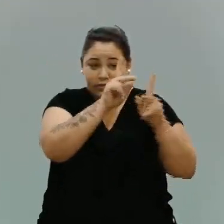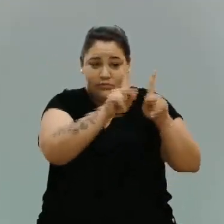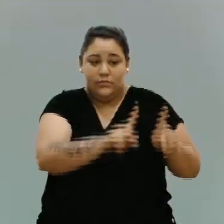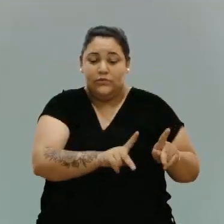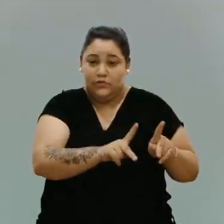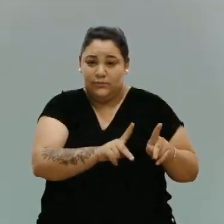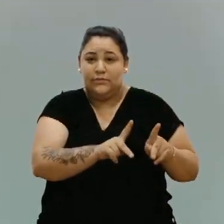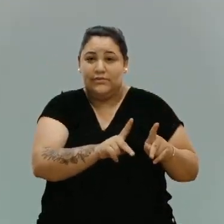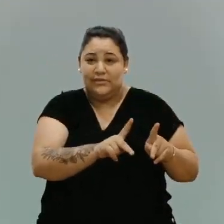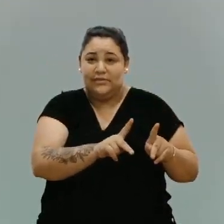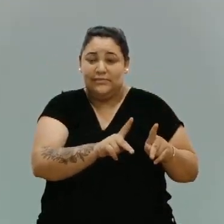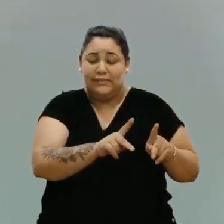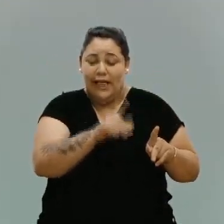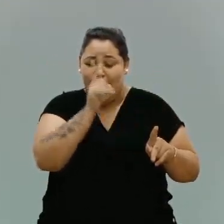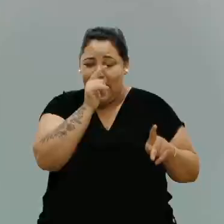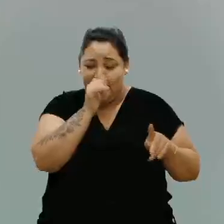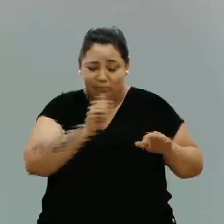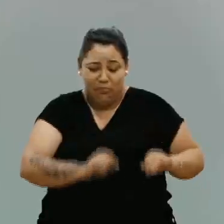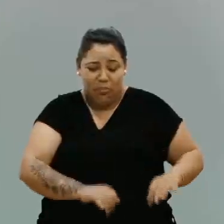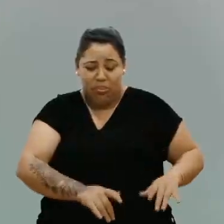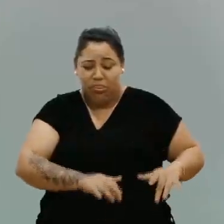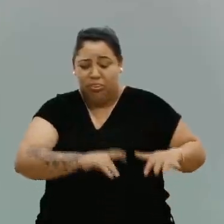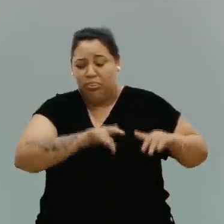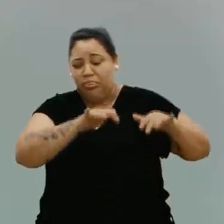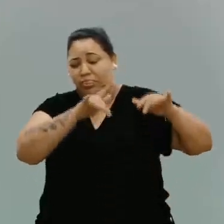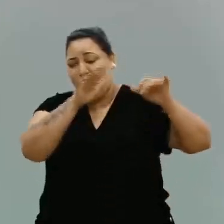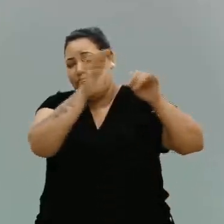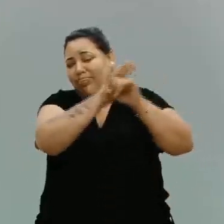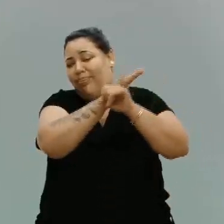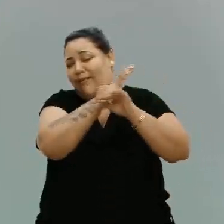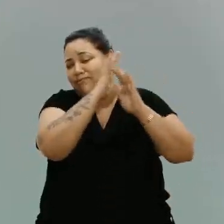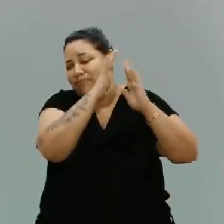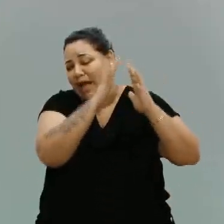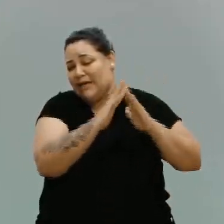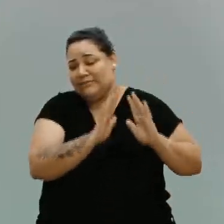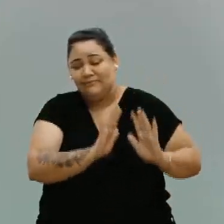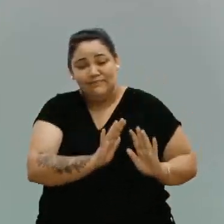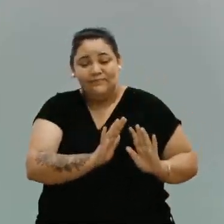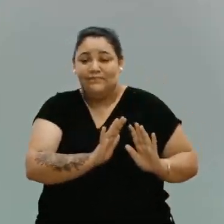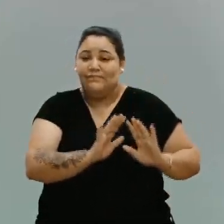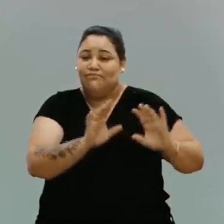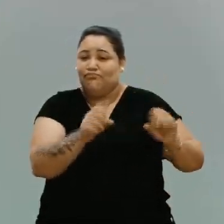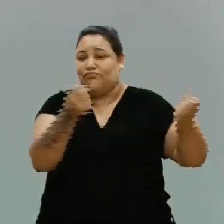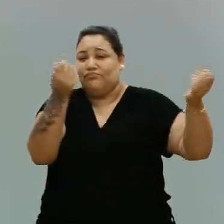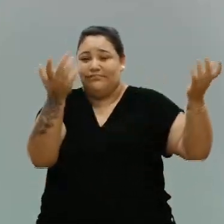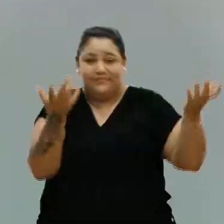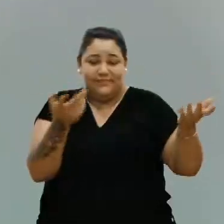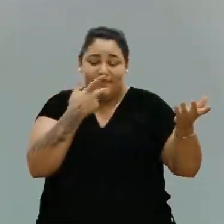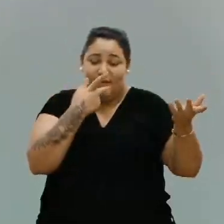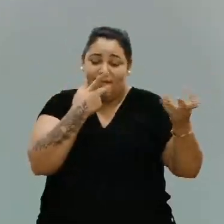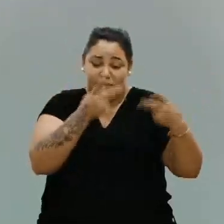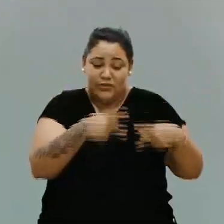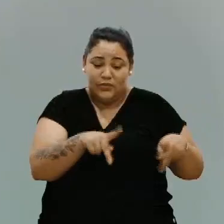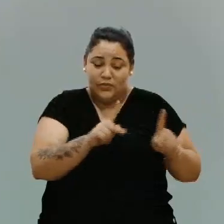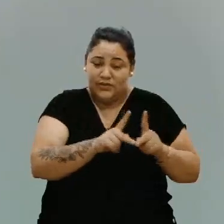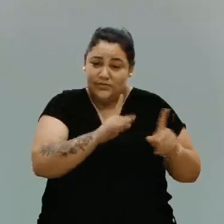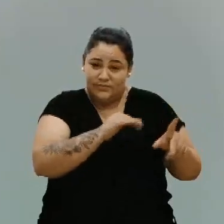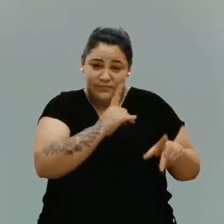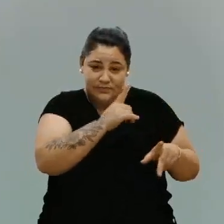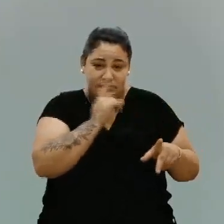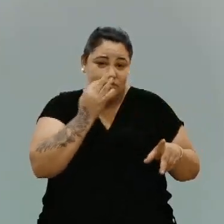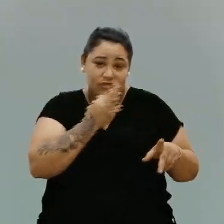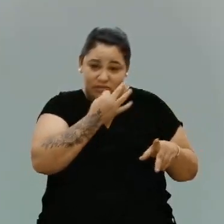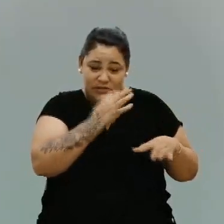água. E, líder do governo, Tatiane Frisso, dizer para a nossa população e para quem acompanha, eu